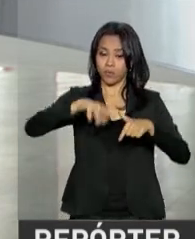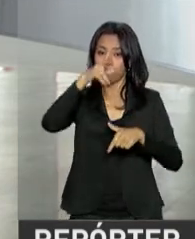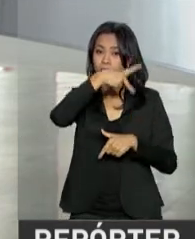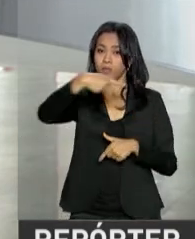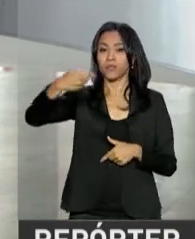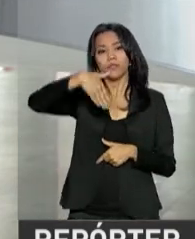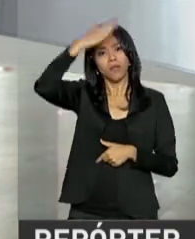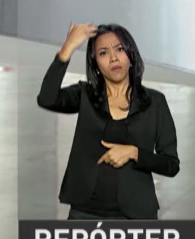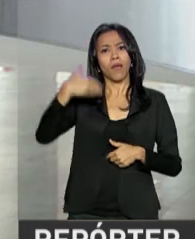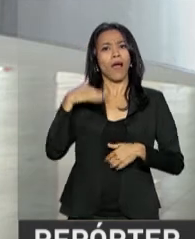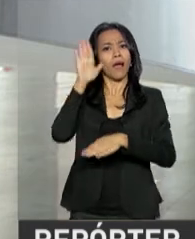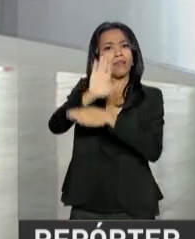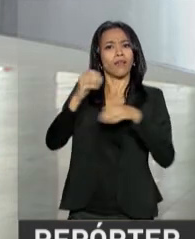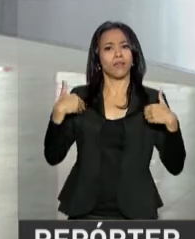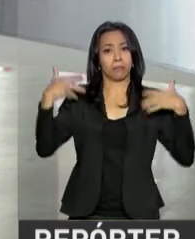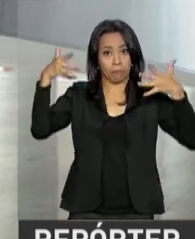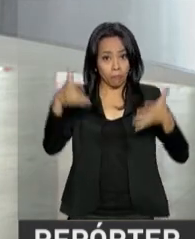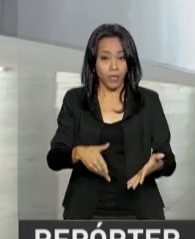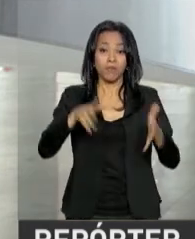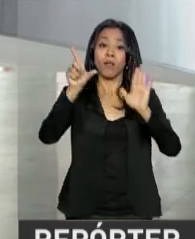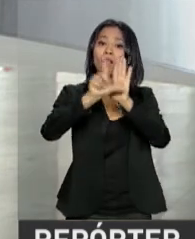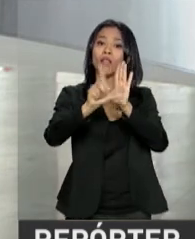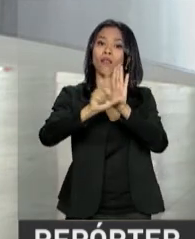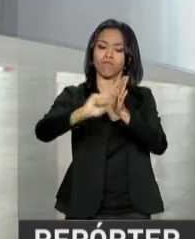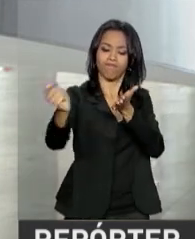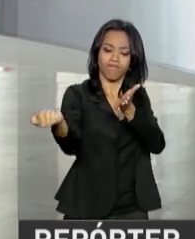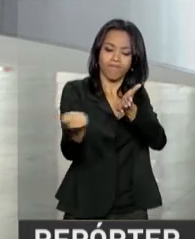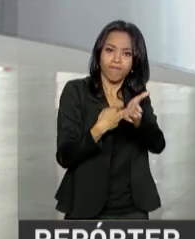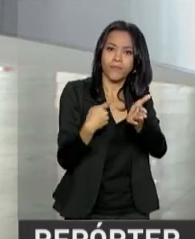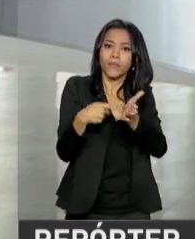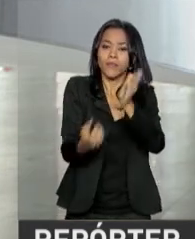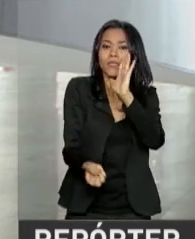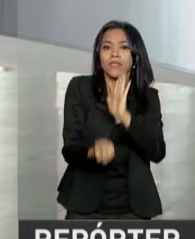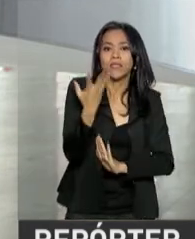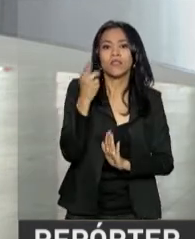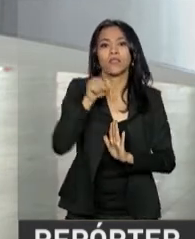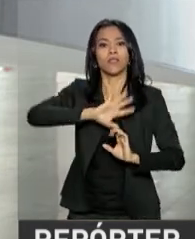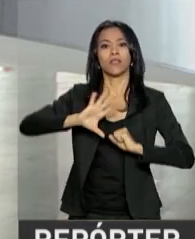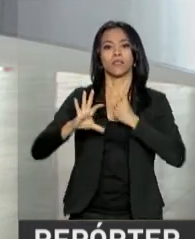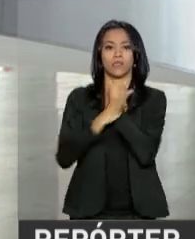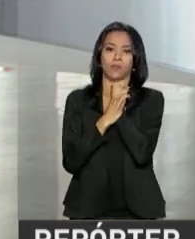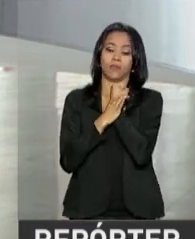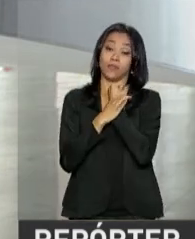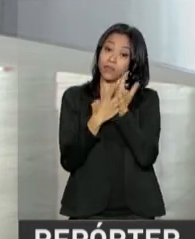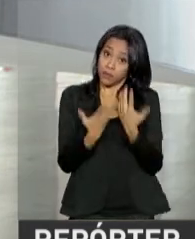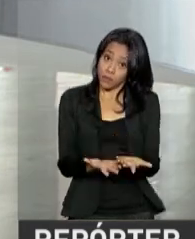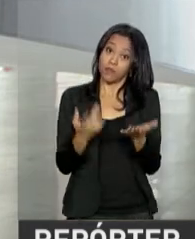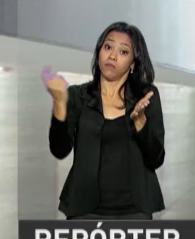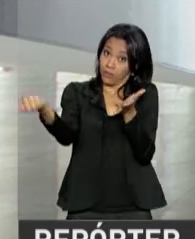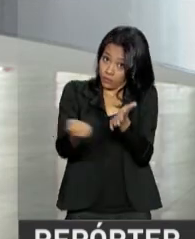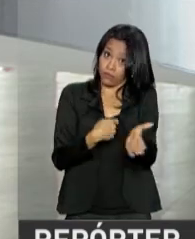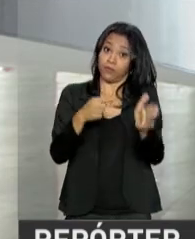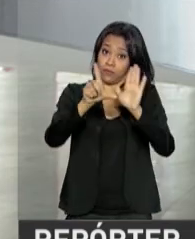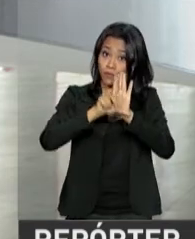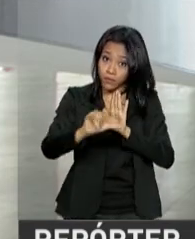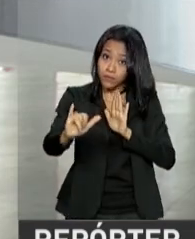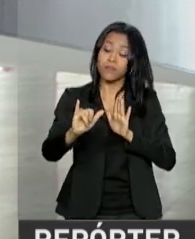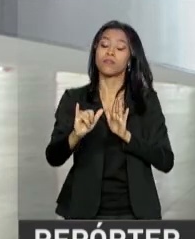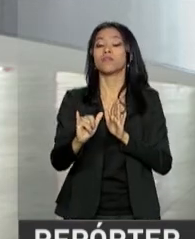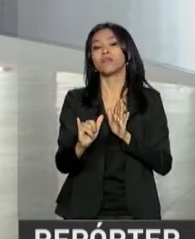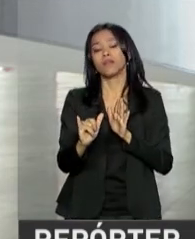participa da cerimônia de sanção da lei que cria o sistema único de segurança com a sanção dessa lei a